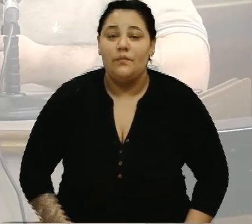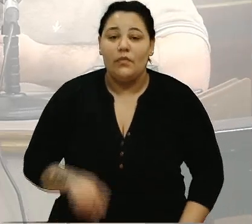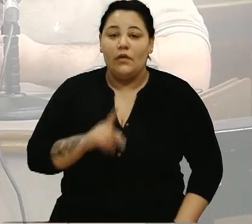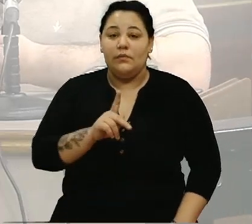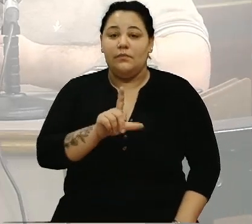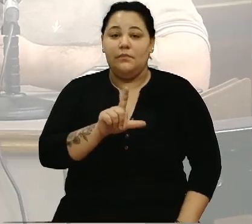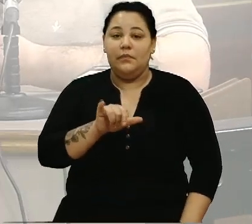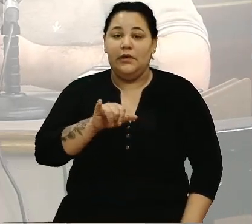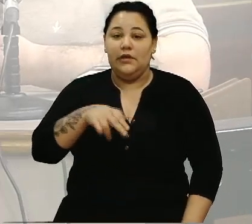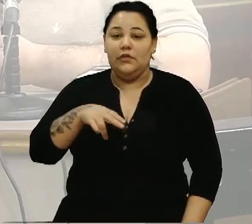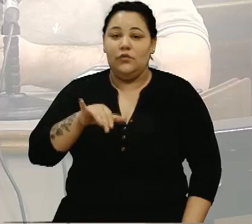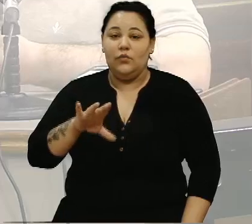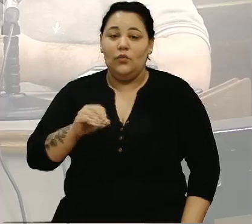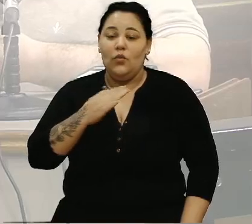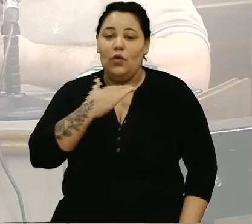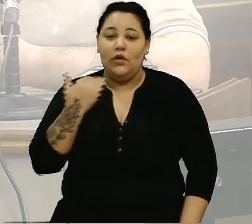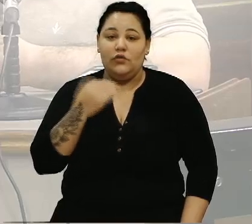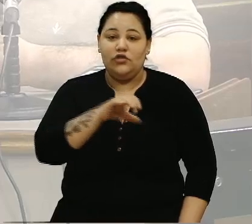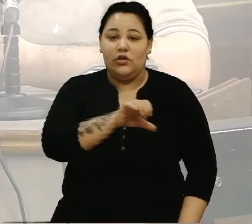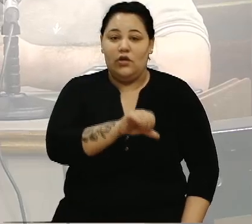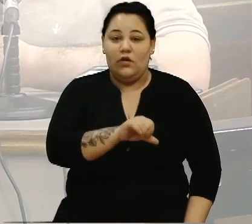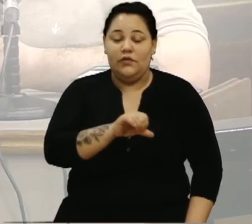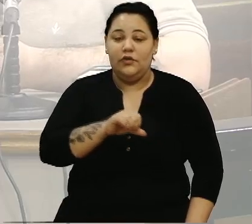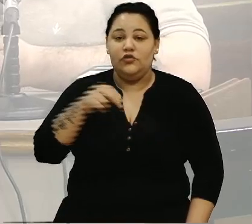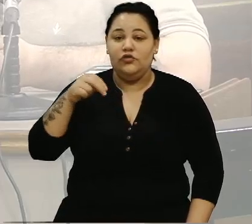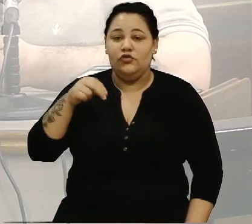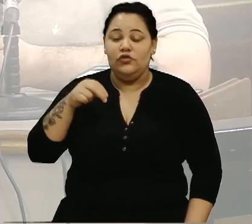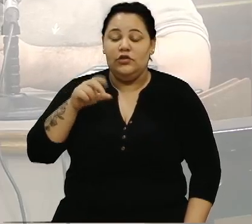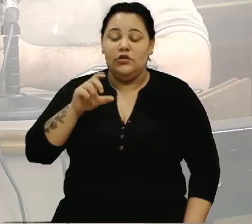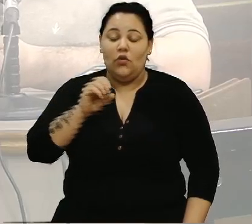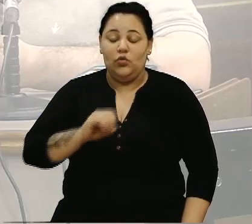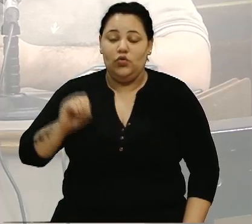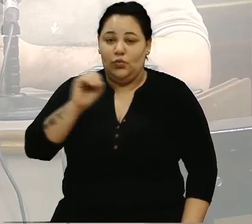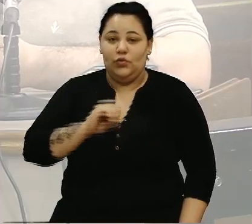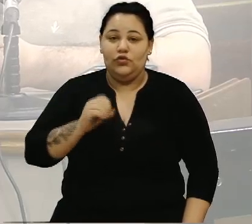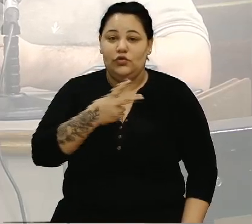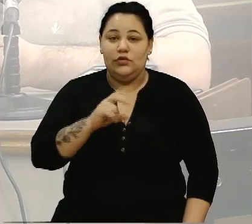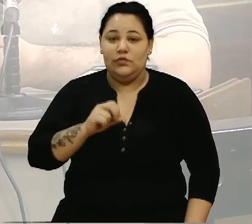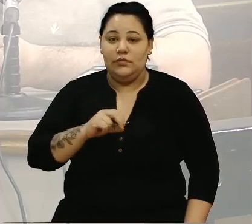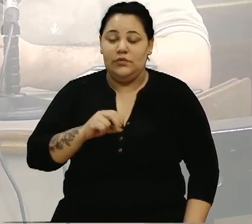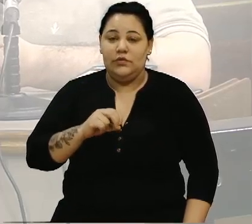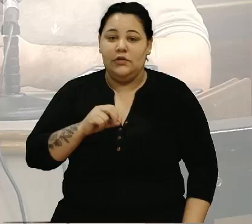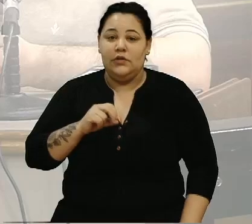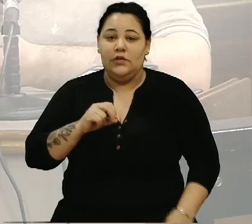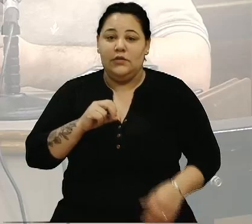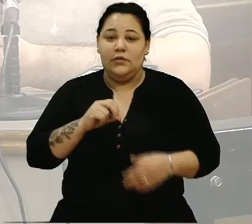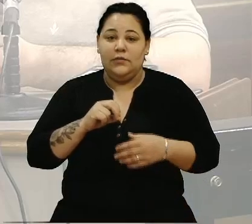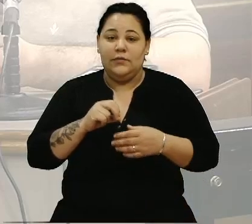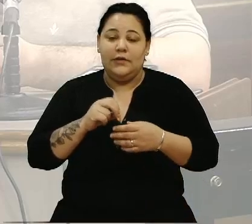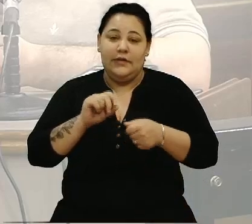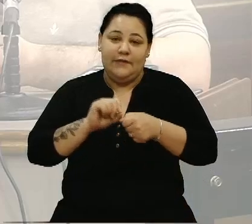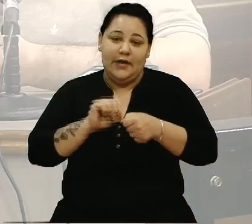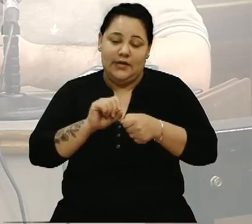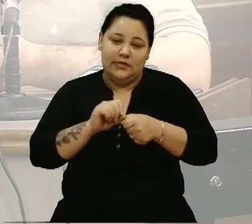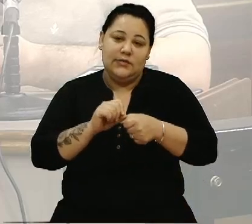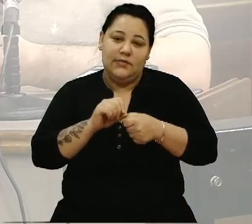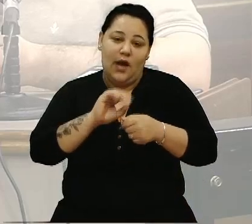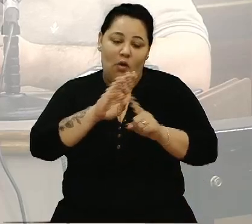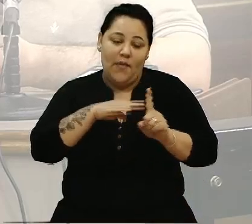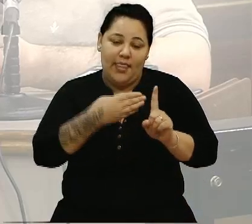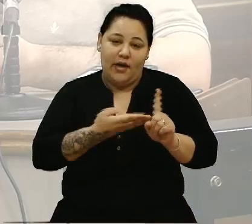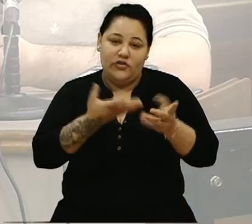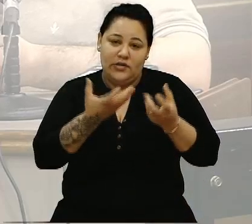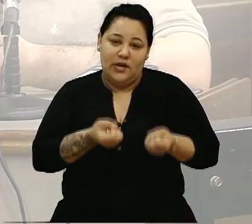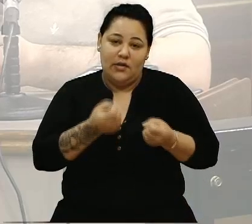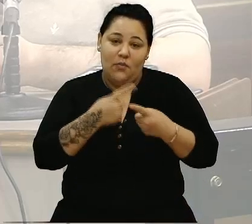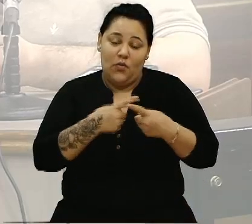2022, aos 82 anos. Pela justa homenagem e pelo preenchimento dos requisitos, peço a aprovação dos nobres